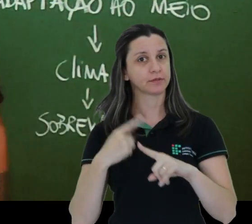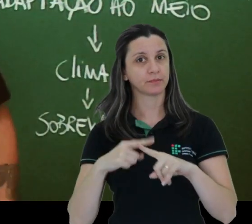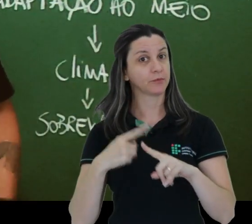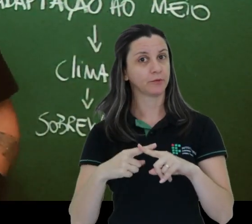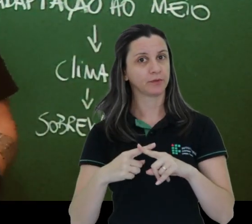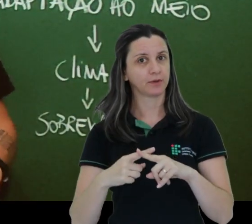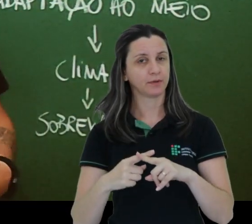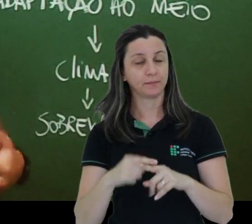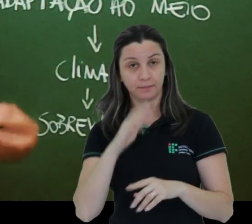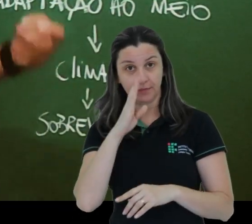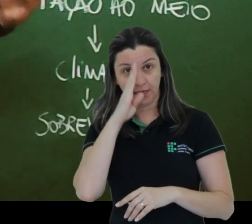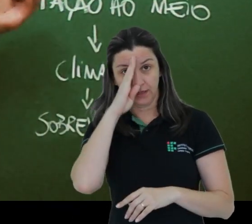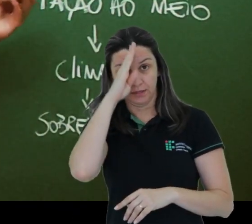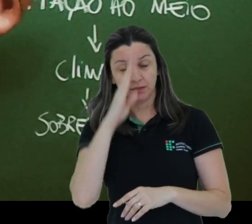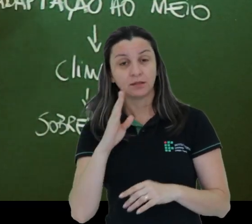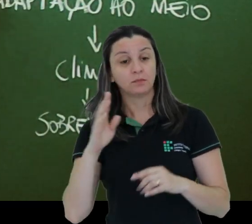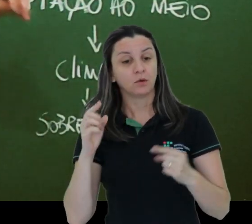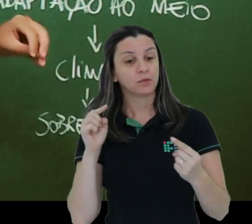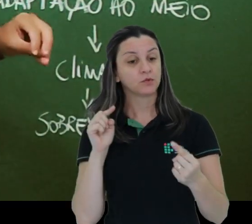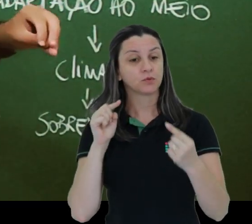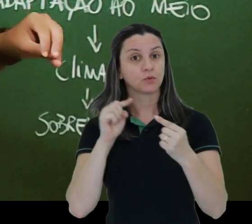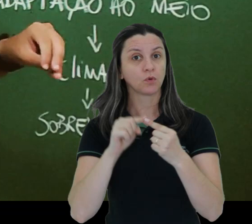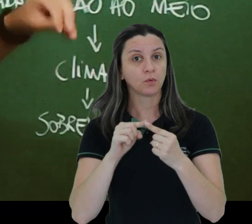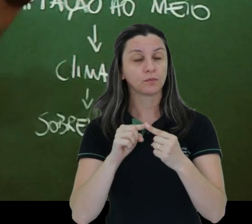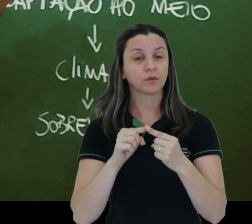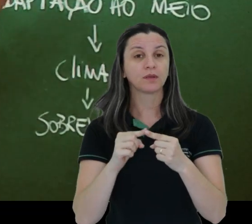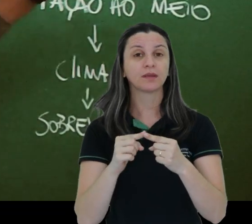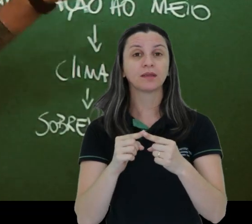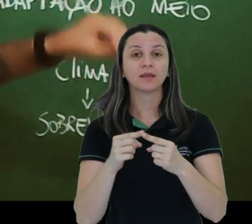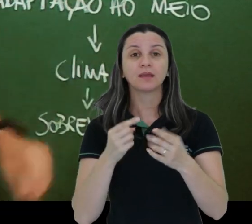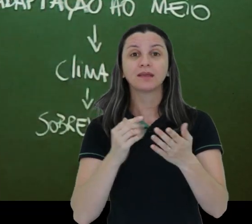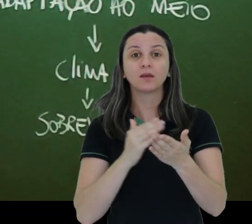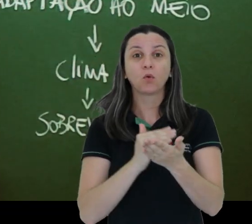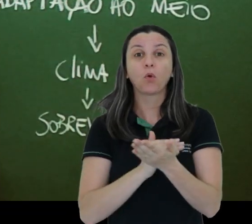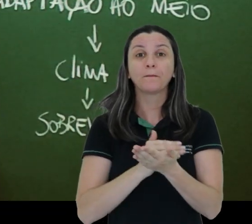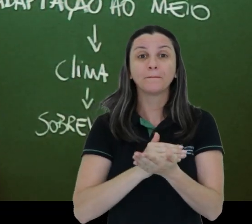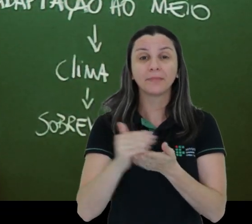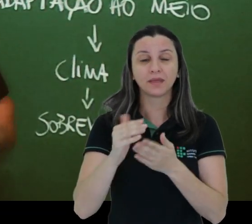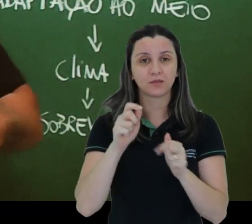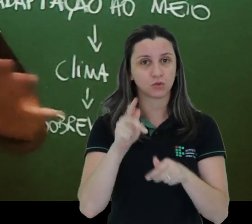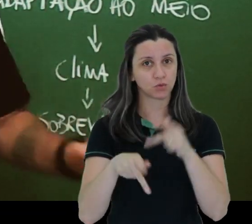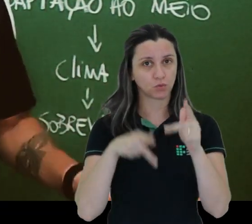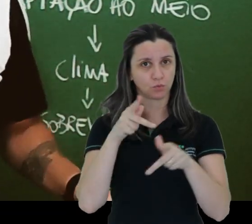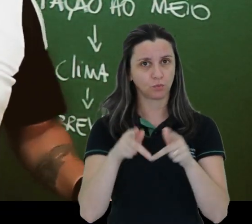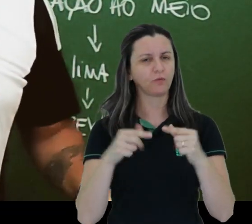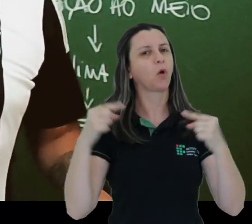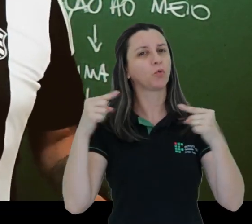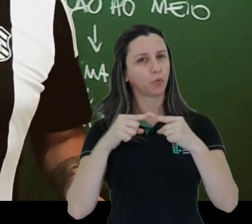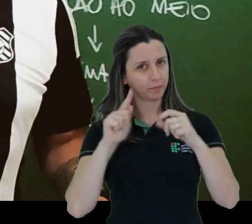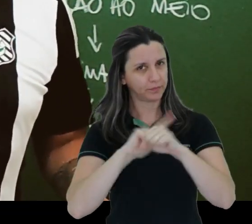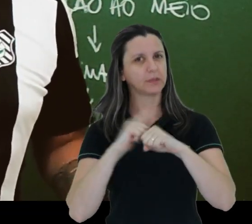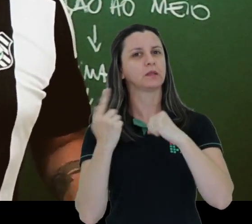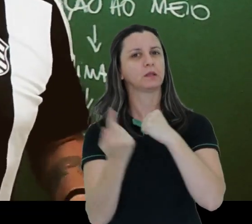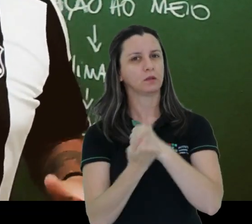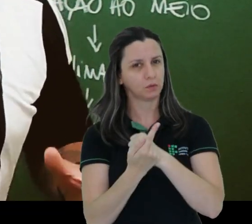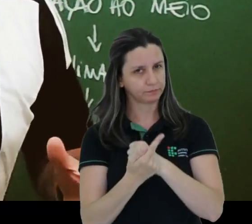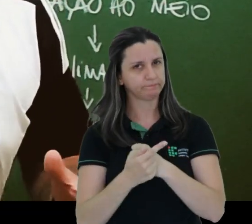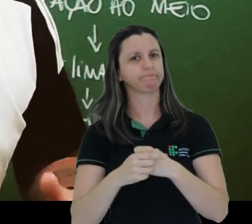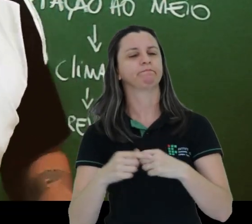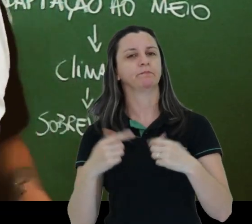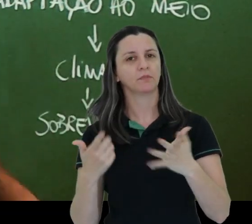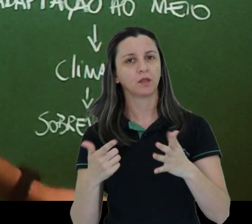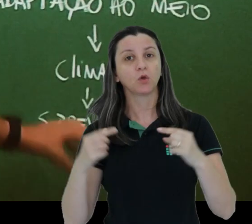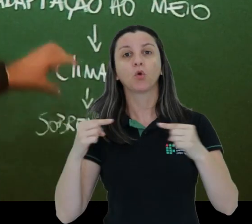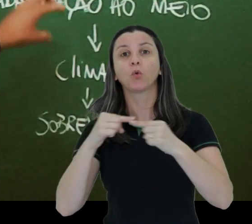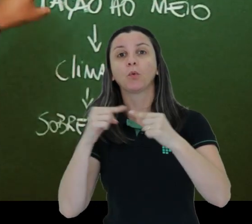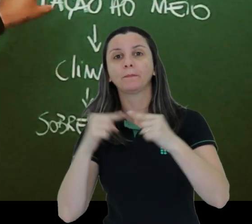diferença, né? Principalmente ligado à origem desse povo? Tem tudo a ver com a geografia. Tem